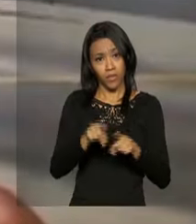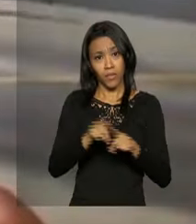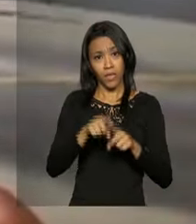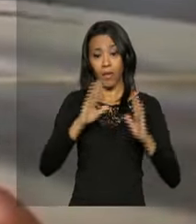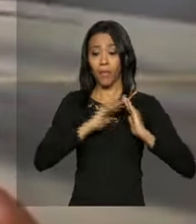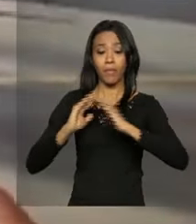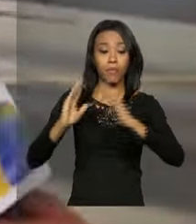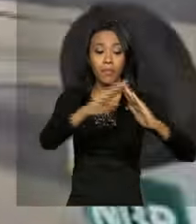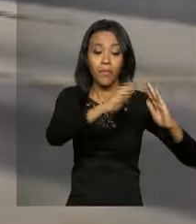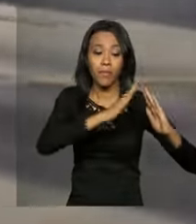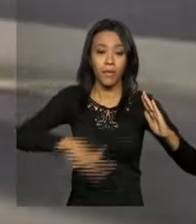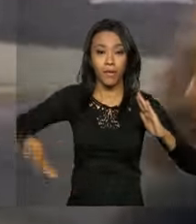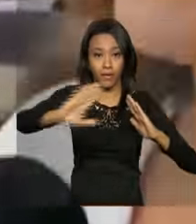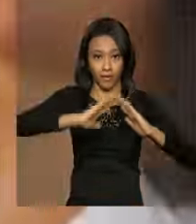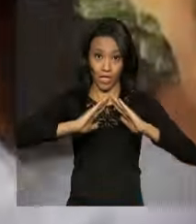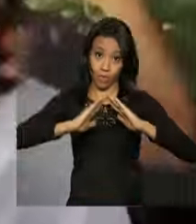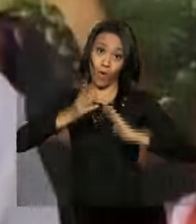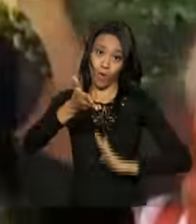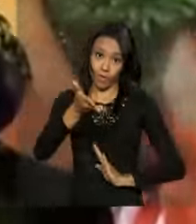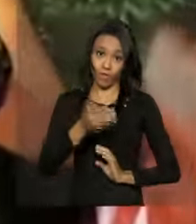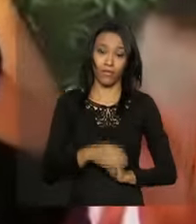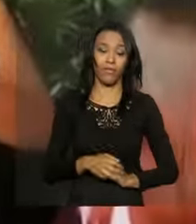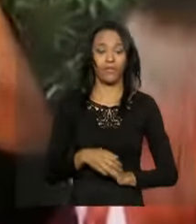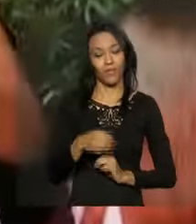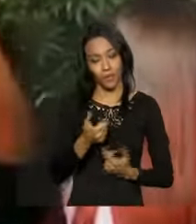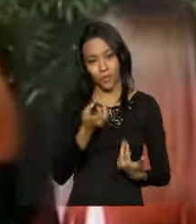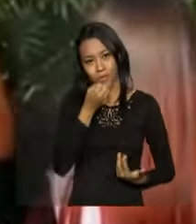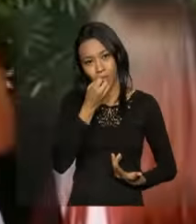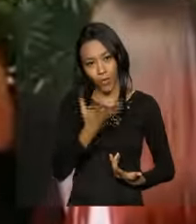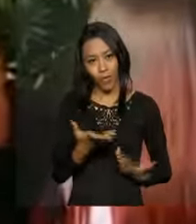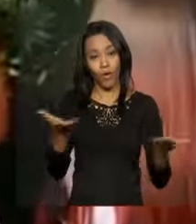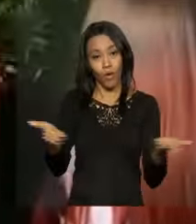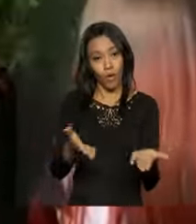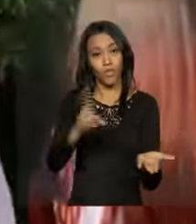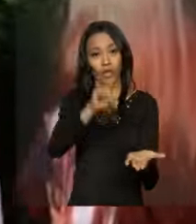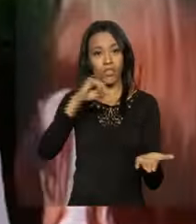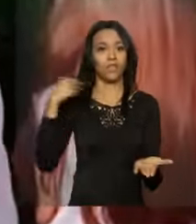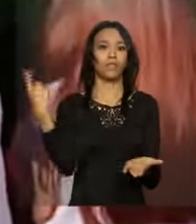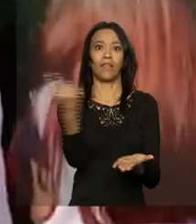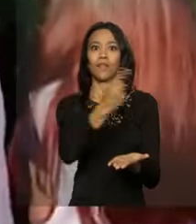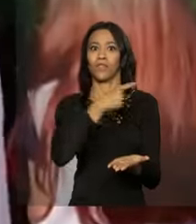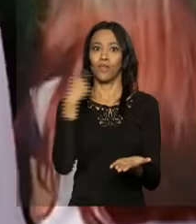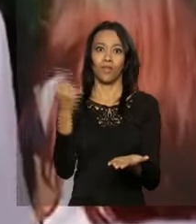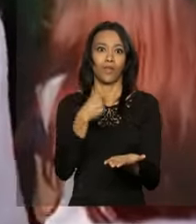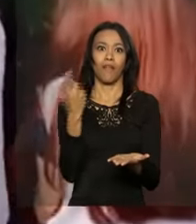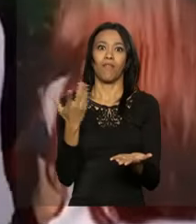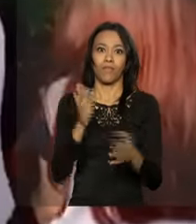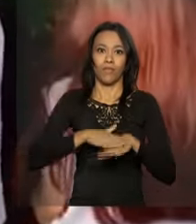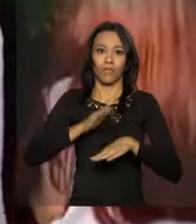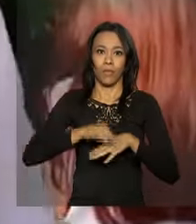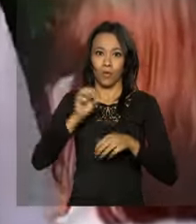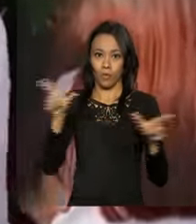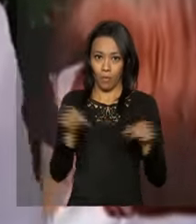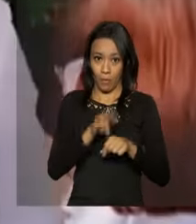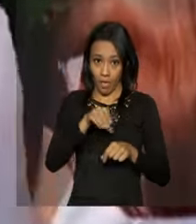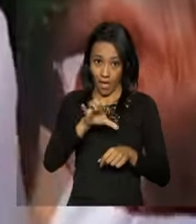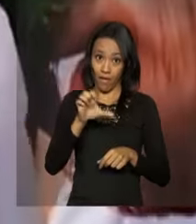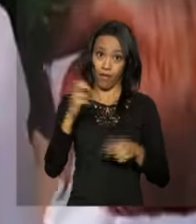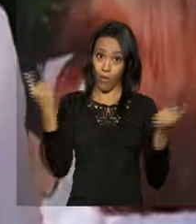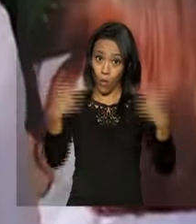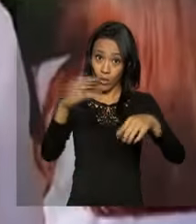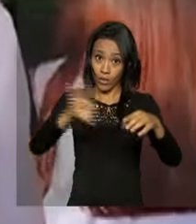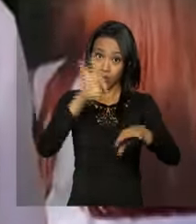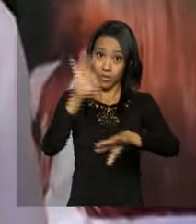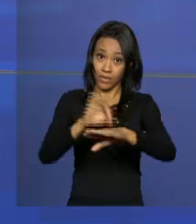comunidade onde eles estão. Coisa boa, e o trabalho continua. Hoje é o Dia Nacional de Mobilização da Educação contra o Zika. De